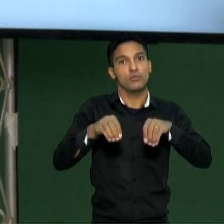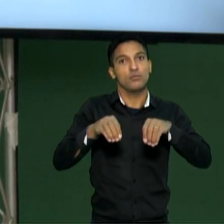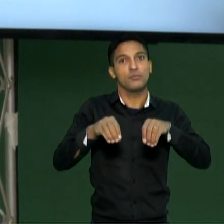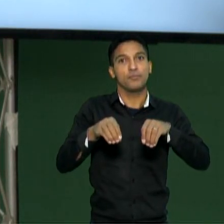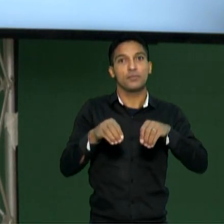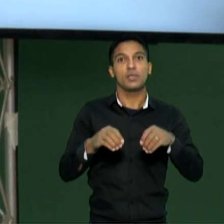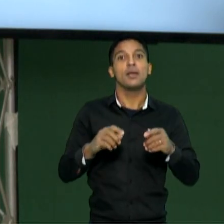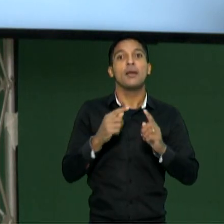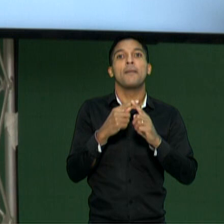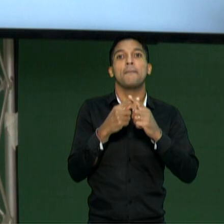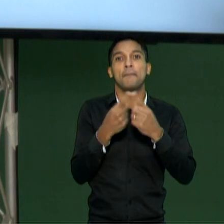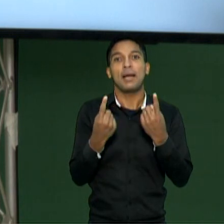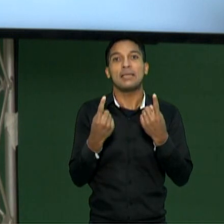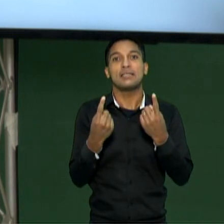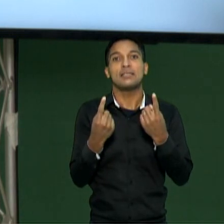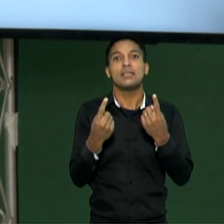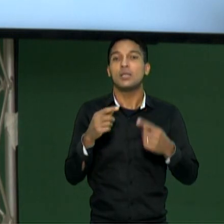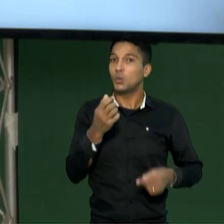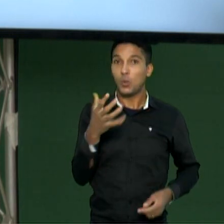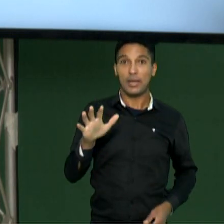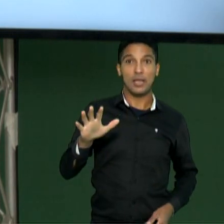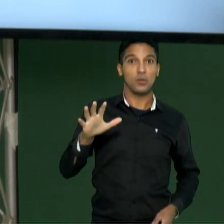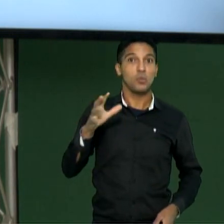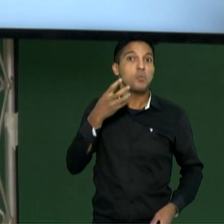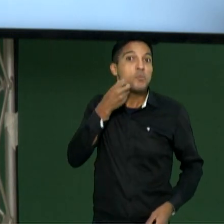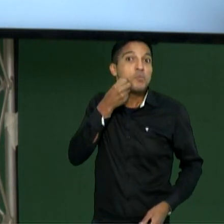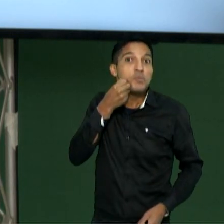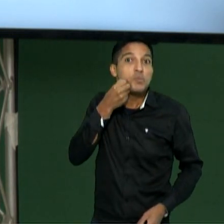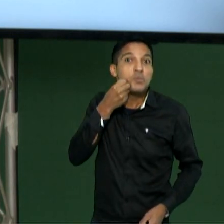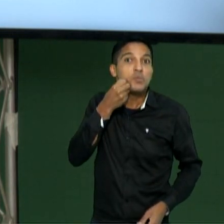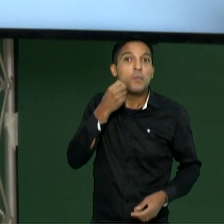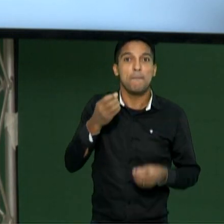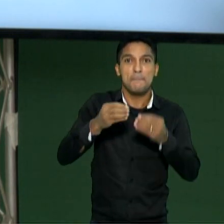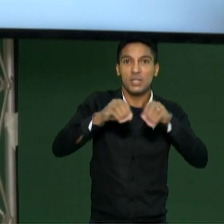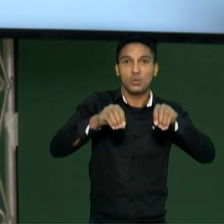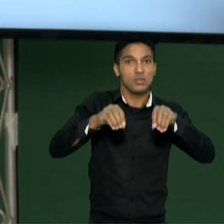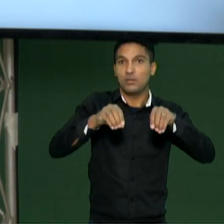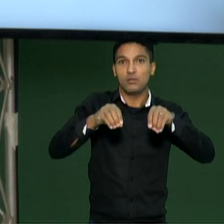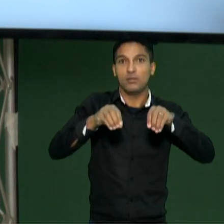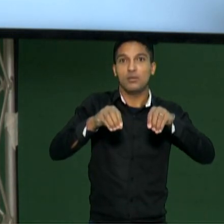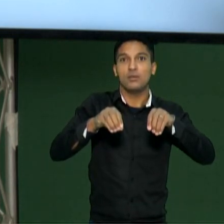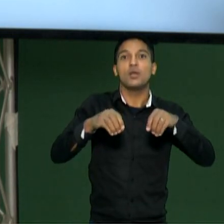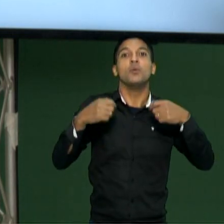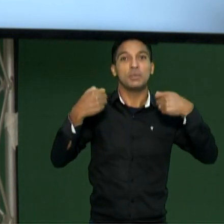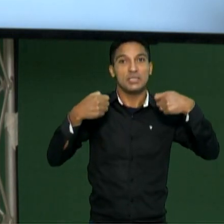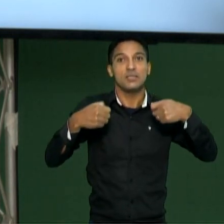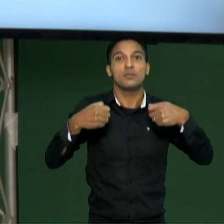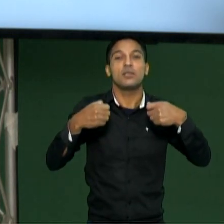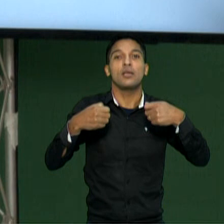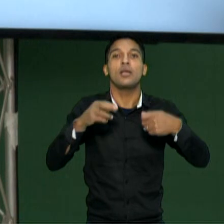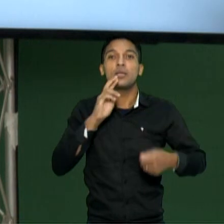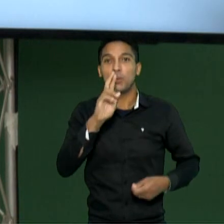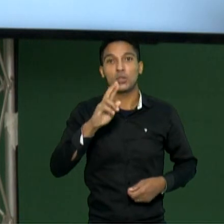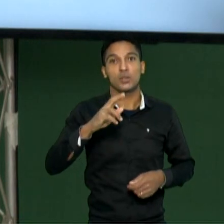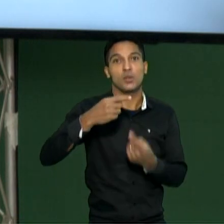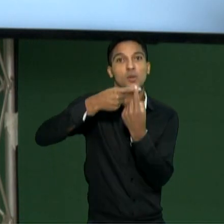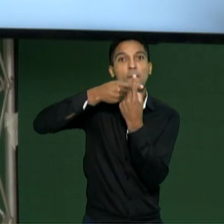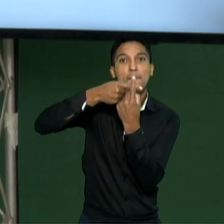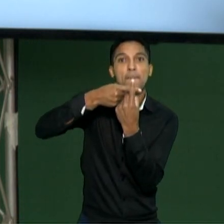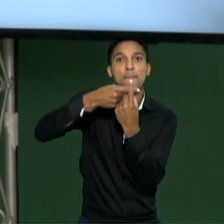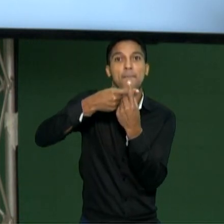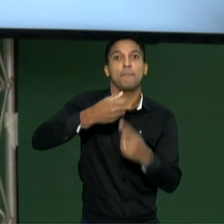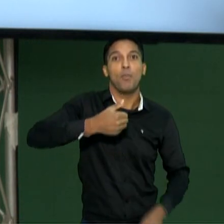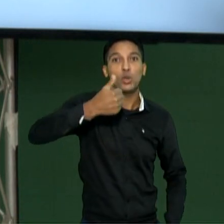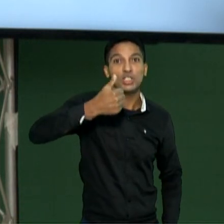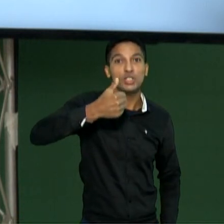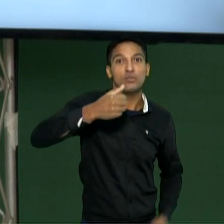ser positivo ou pode ser até zero, né? Mas ele está dizendo que não pode ter lucro nem prejuízo. Então a única situação que isso acontece é o